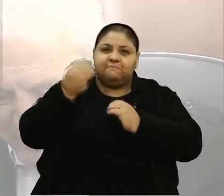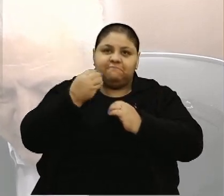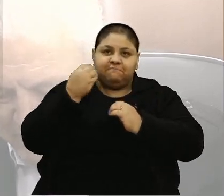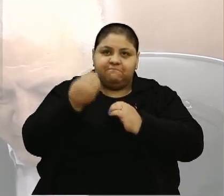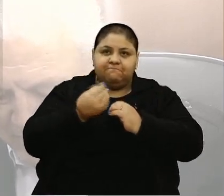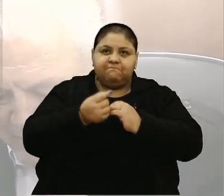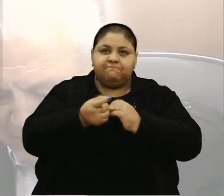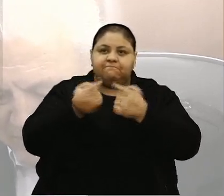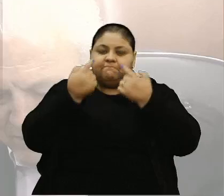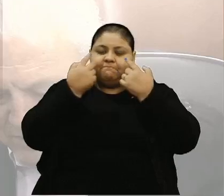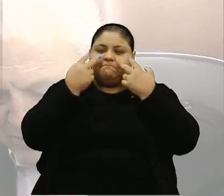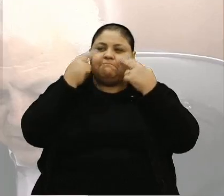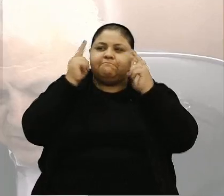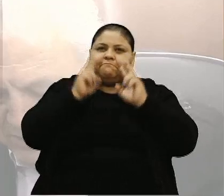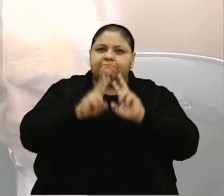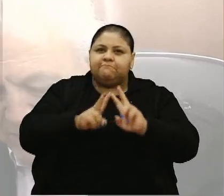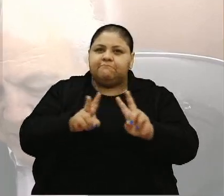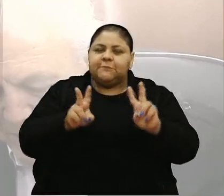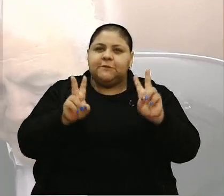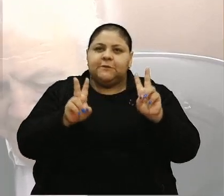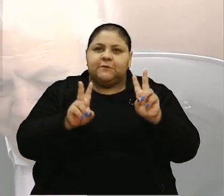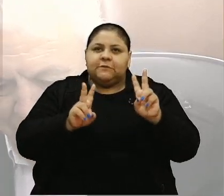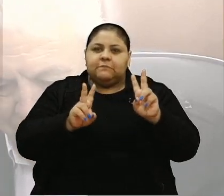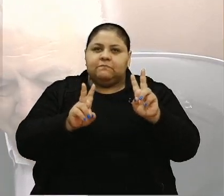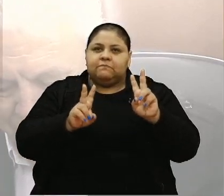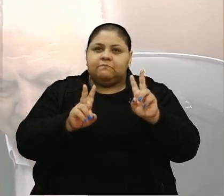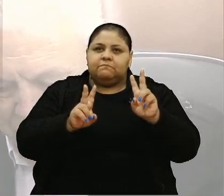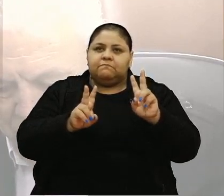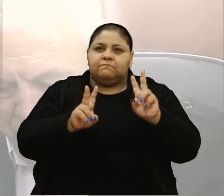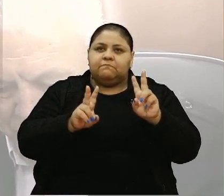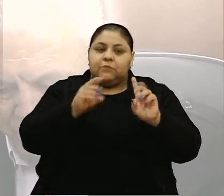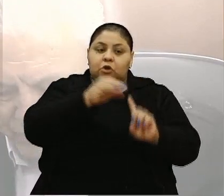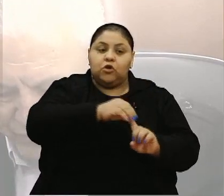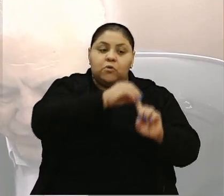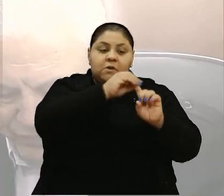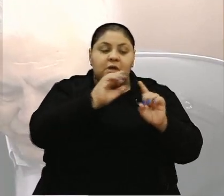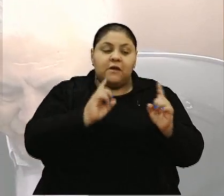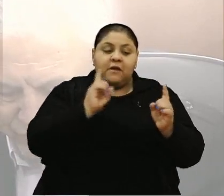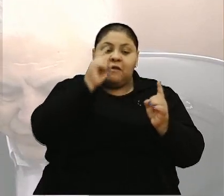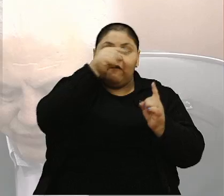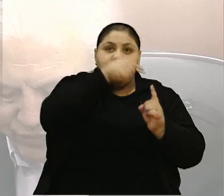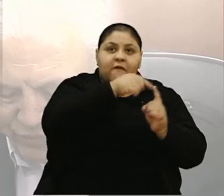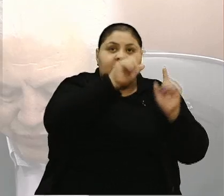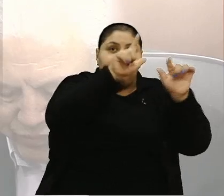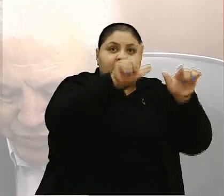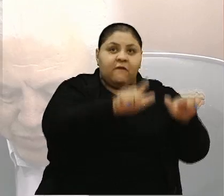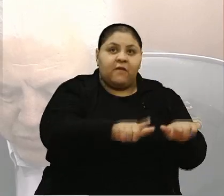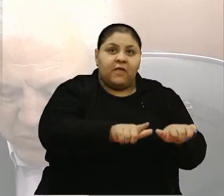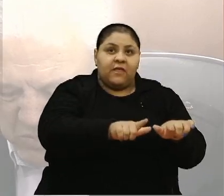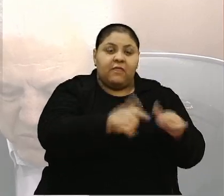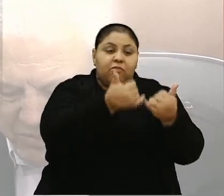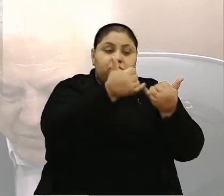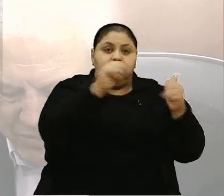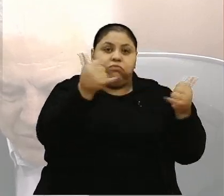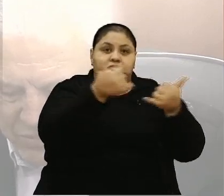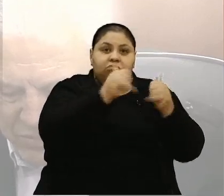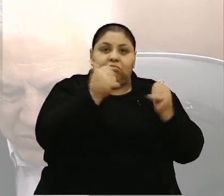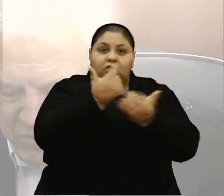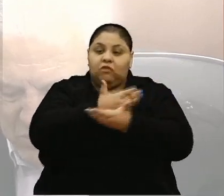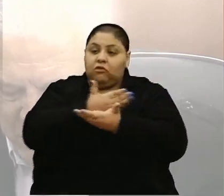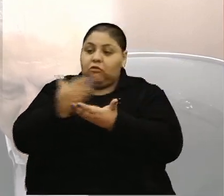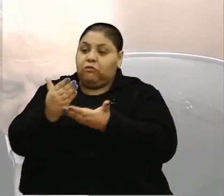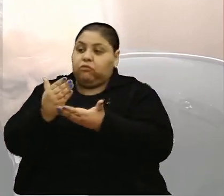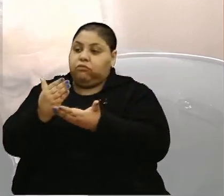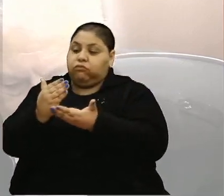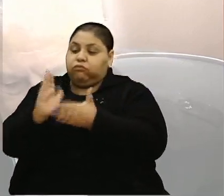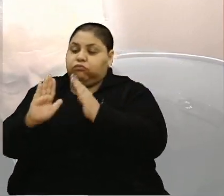visão, né, de um senhor que o principal motivo daquela localidade era ter a luz. E a partir da luz